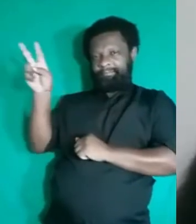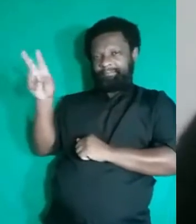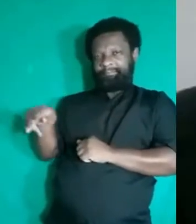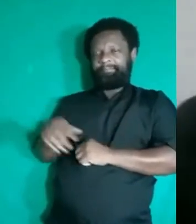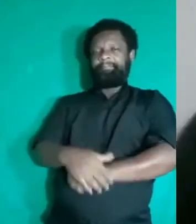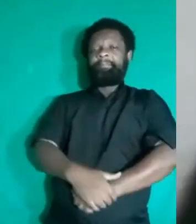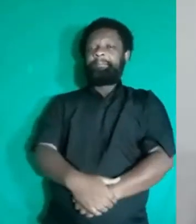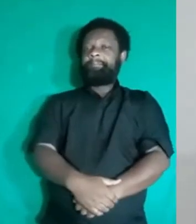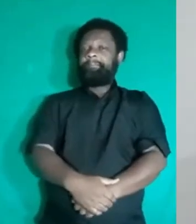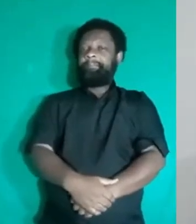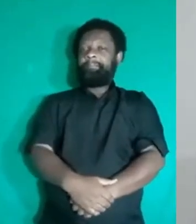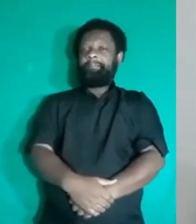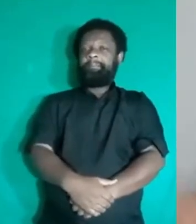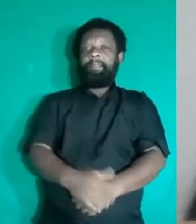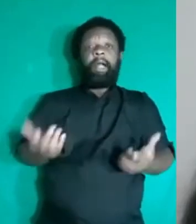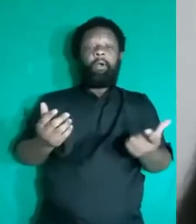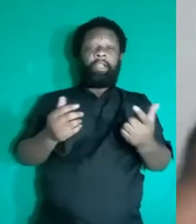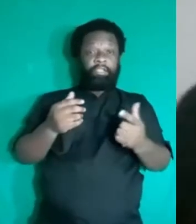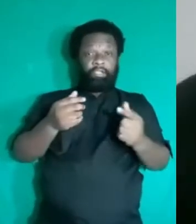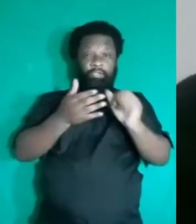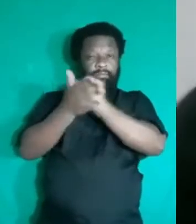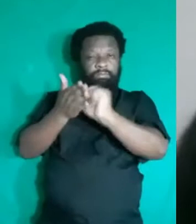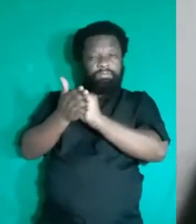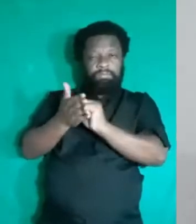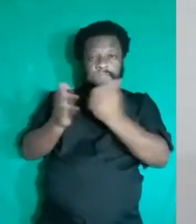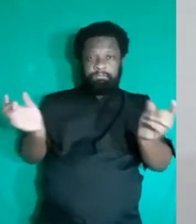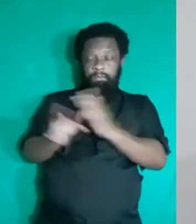estabilizar o oxigênio. Então, eu vou apagar aqui